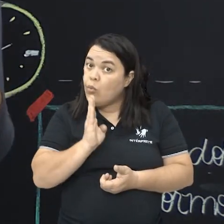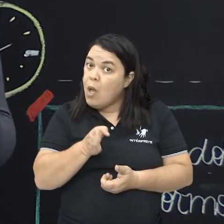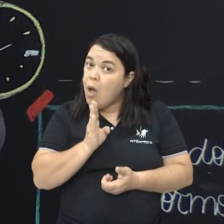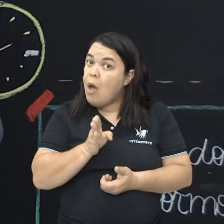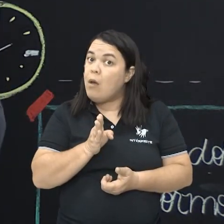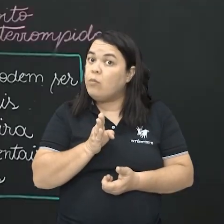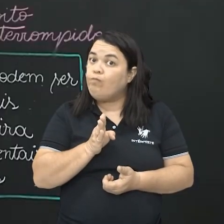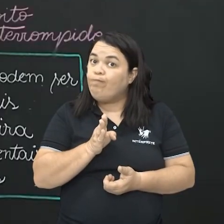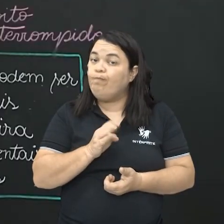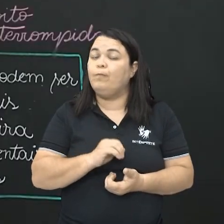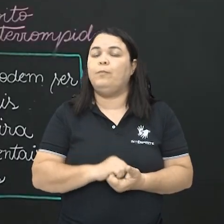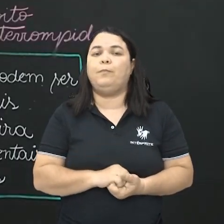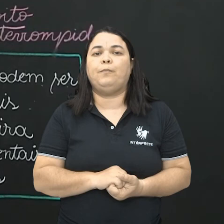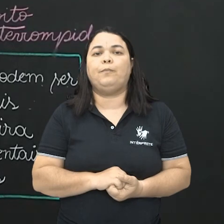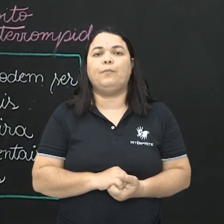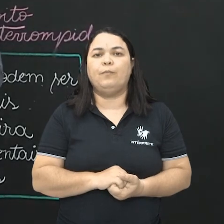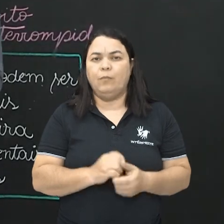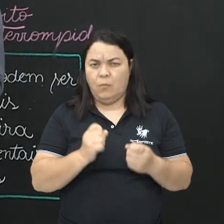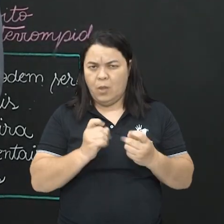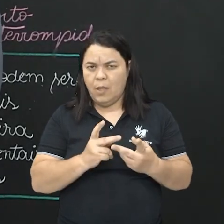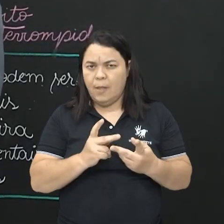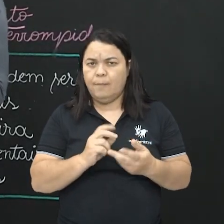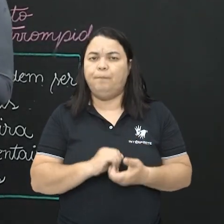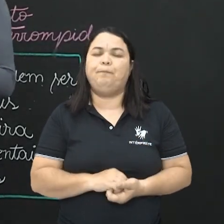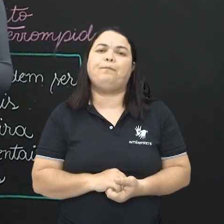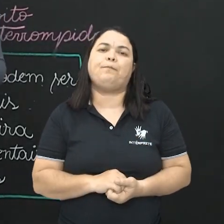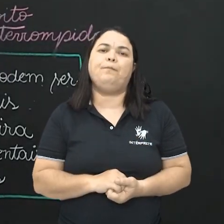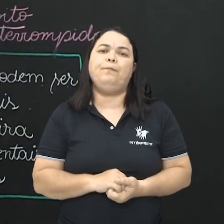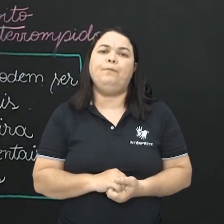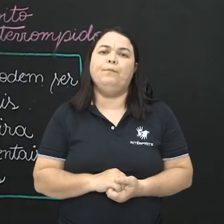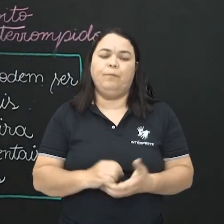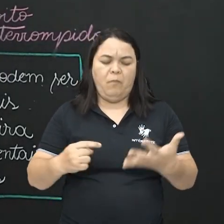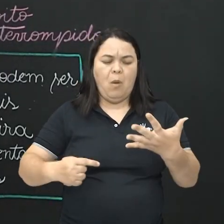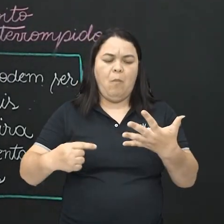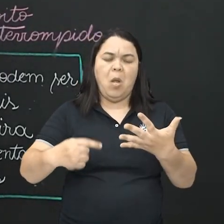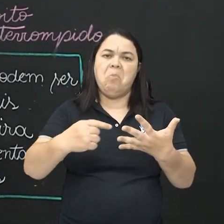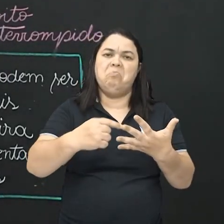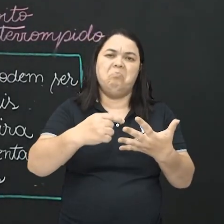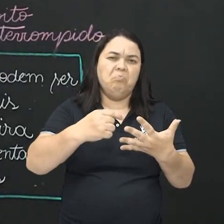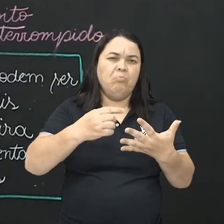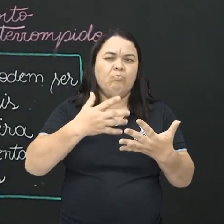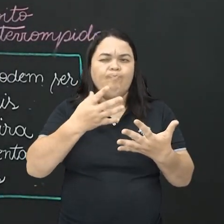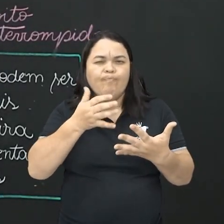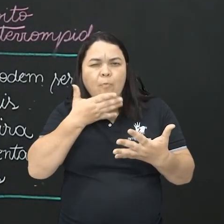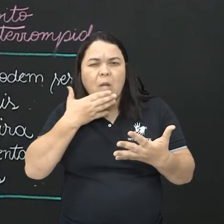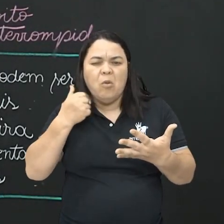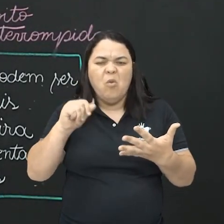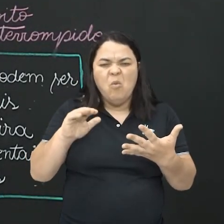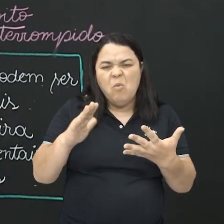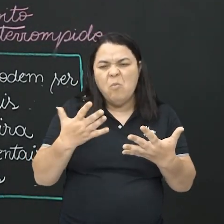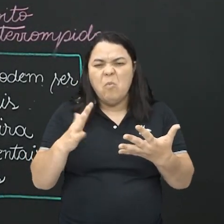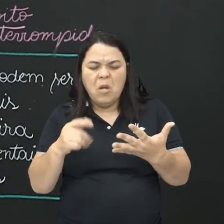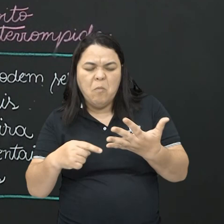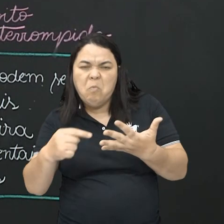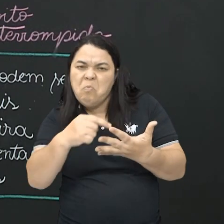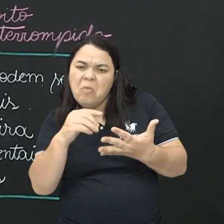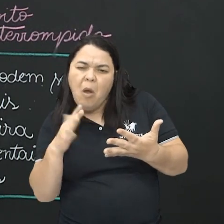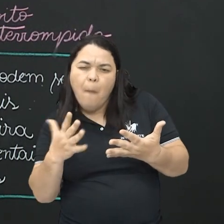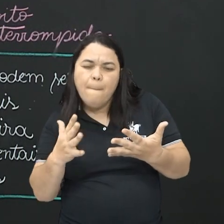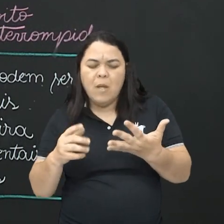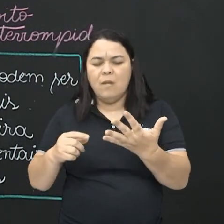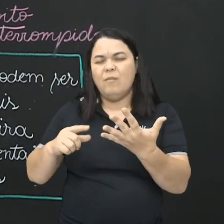pílula do dia seguinte. Tranquilo? Passamos então os métodos mais eficazes, os pouco eficazes, dividido então